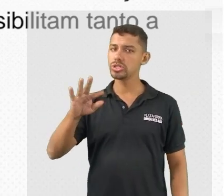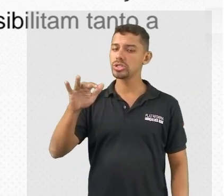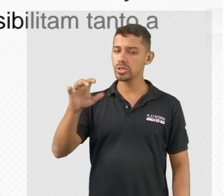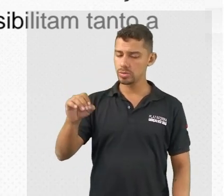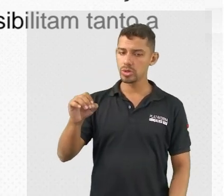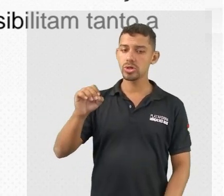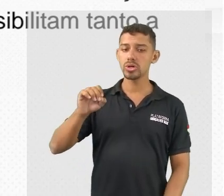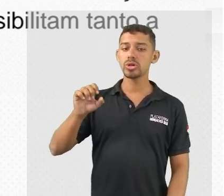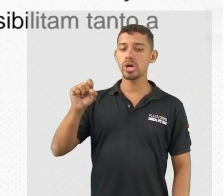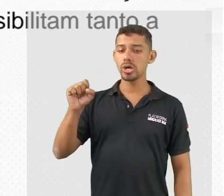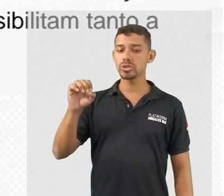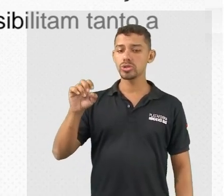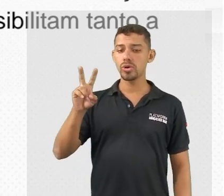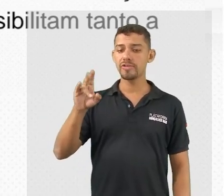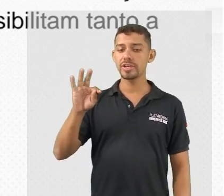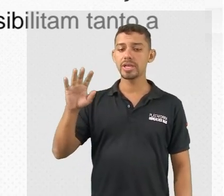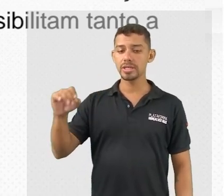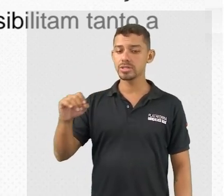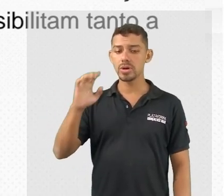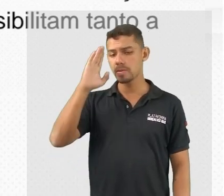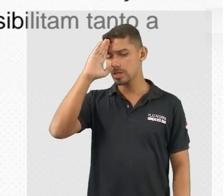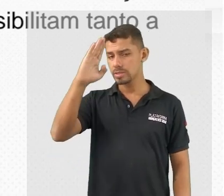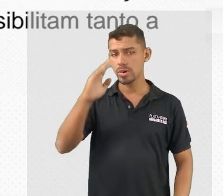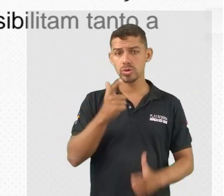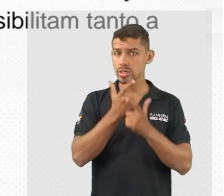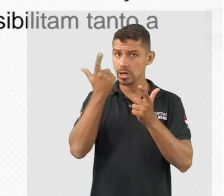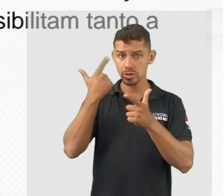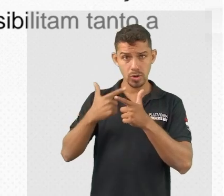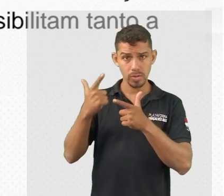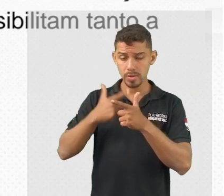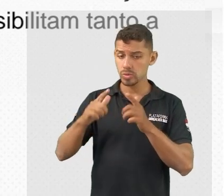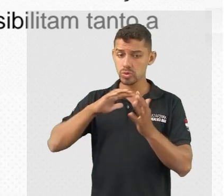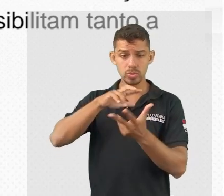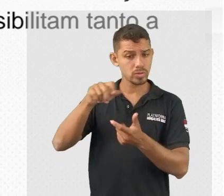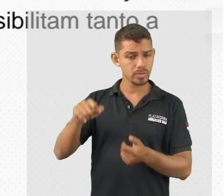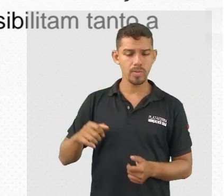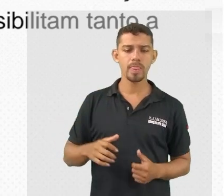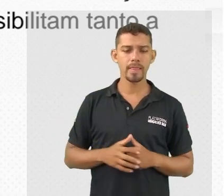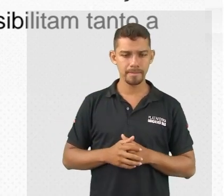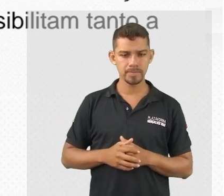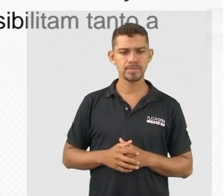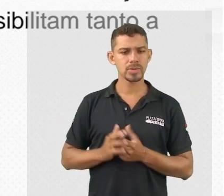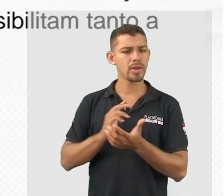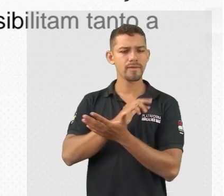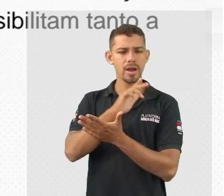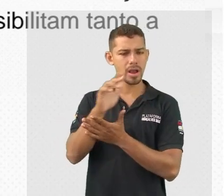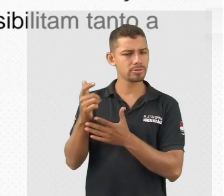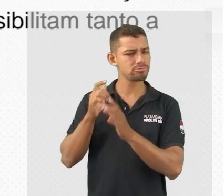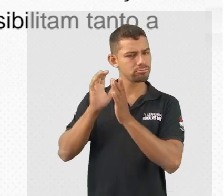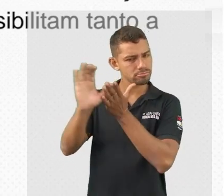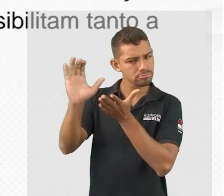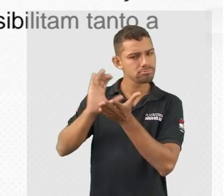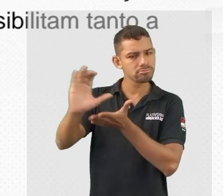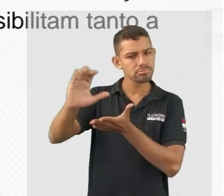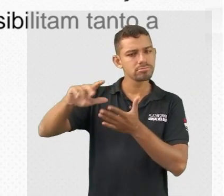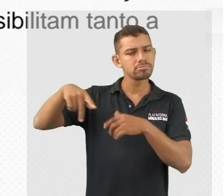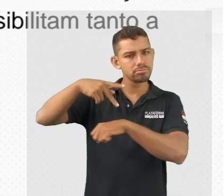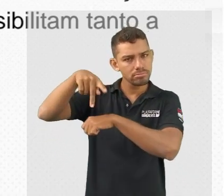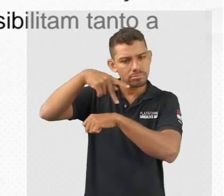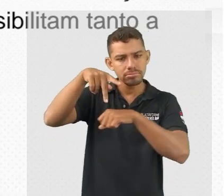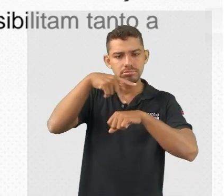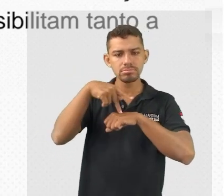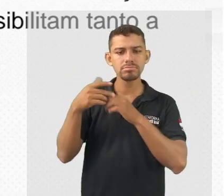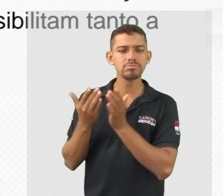seu inimigo principal e como um grande problema do mundo. E aí eles realizaram uma série de investimentos internacionais